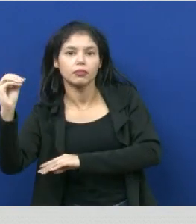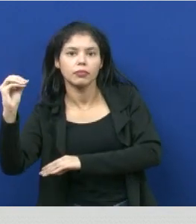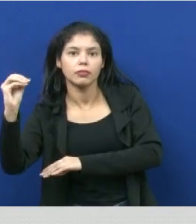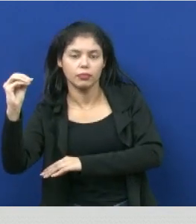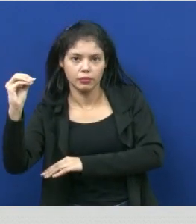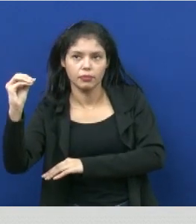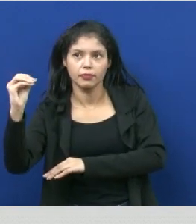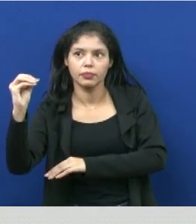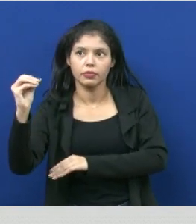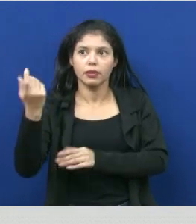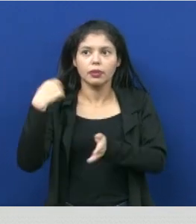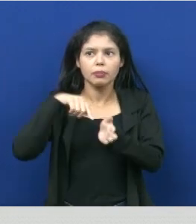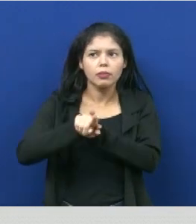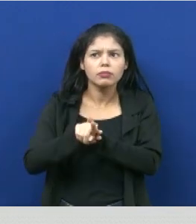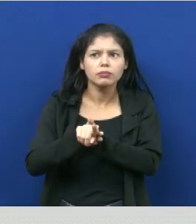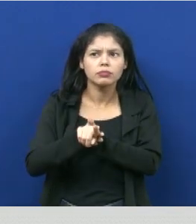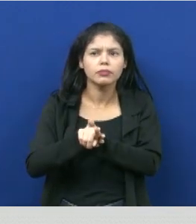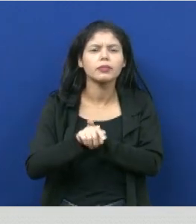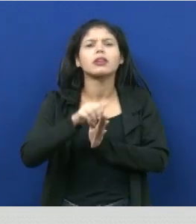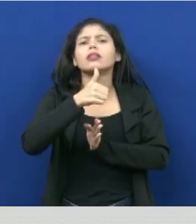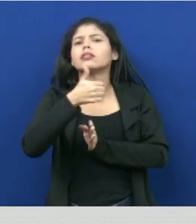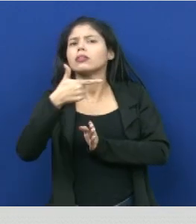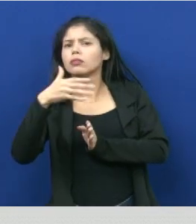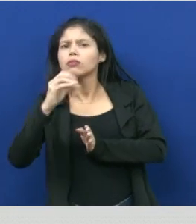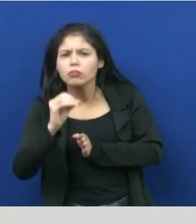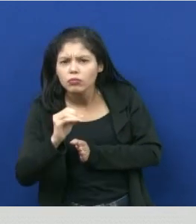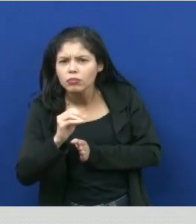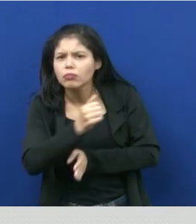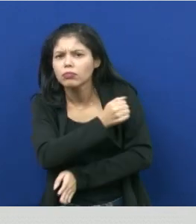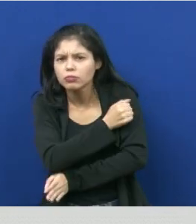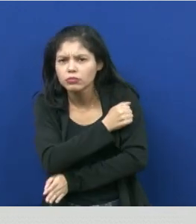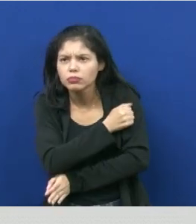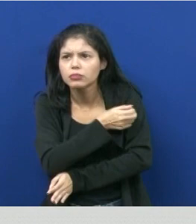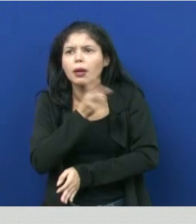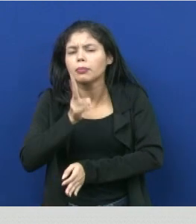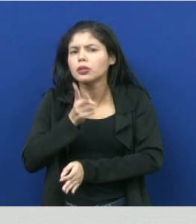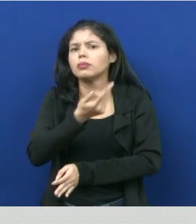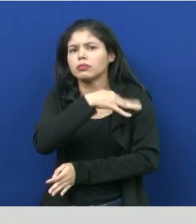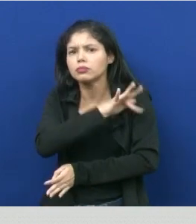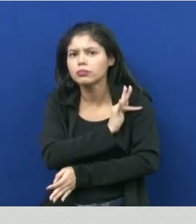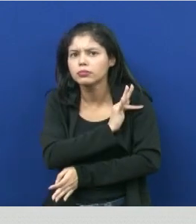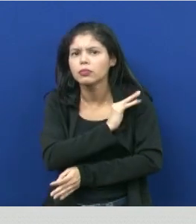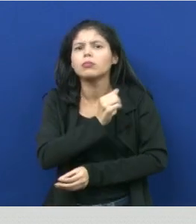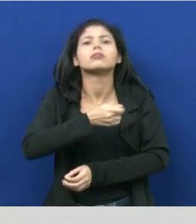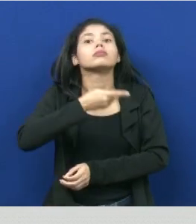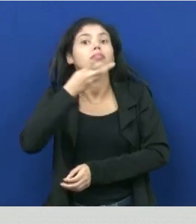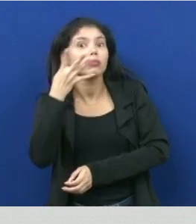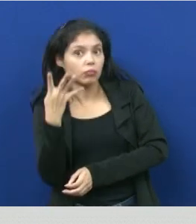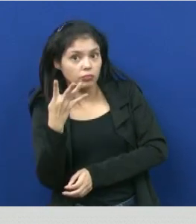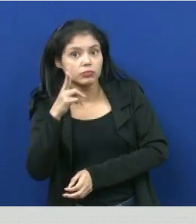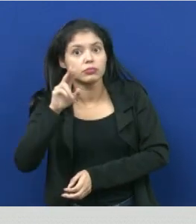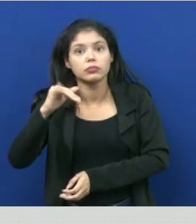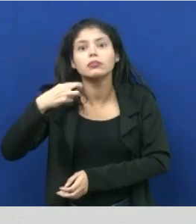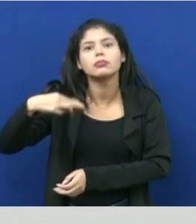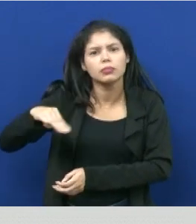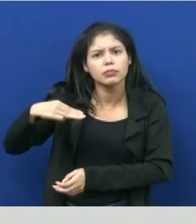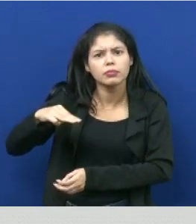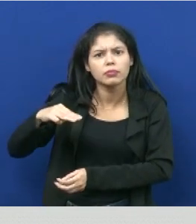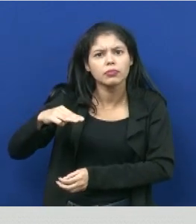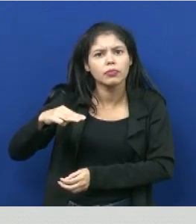30. E aí ele pergunta, e 120 alunos dessa mesma faculdade? Quantos de matemática agora